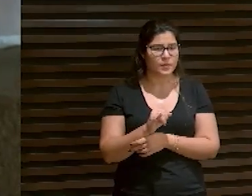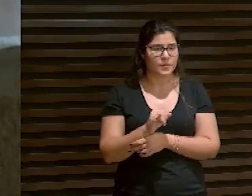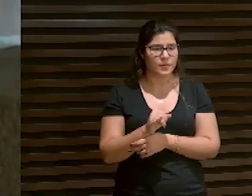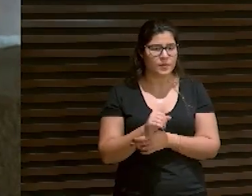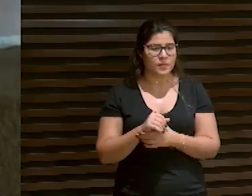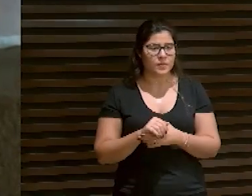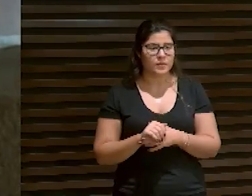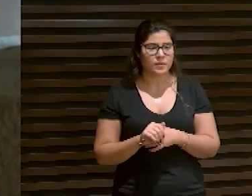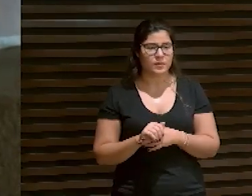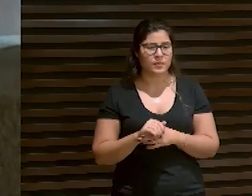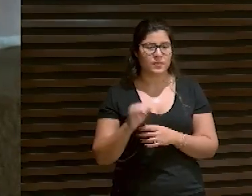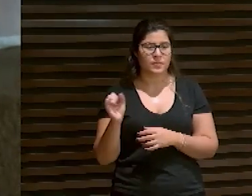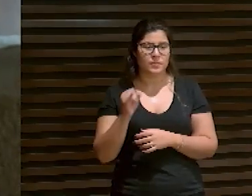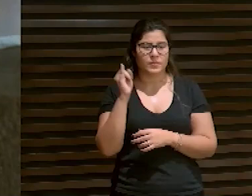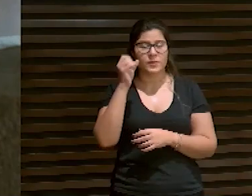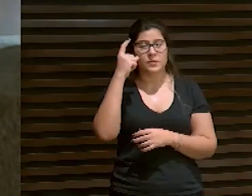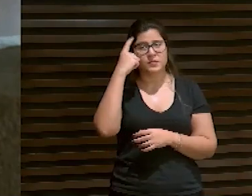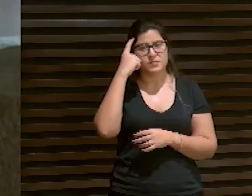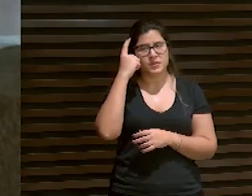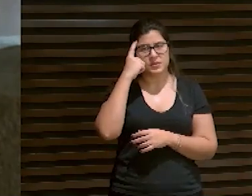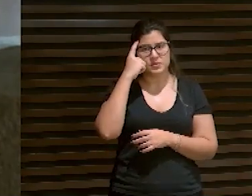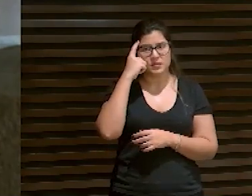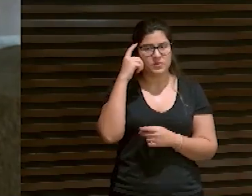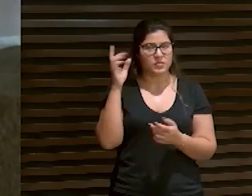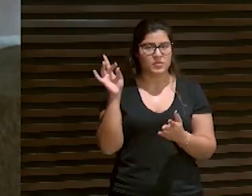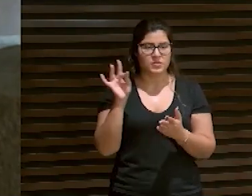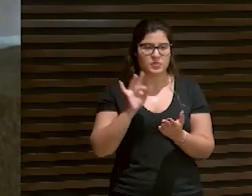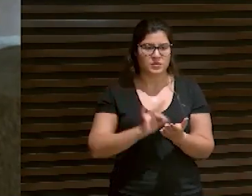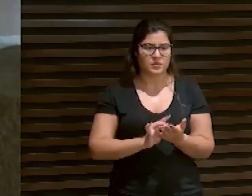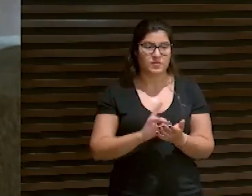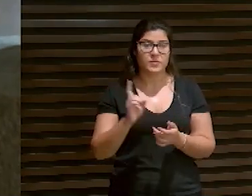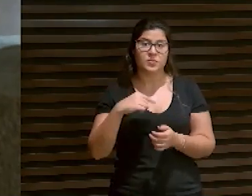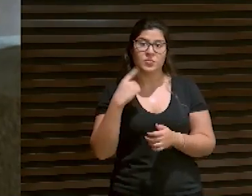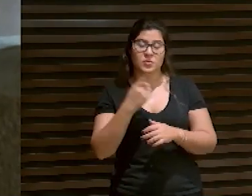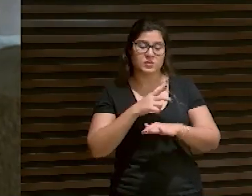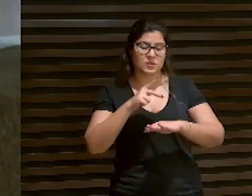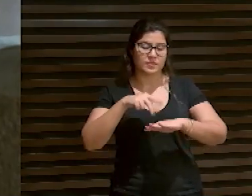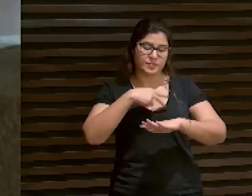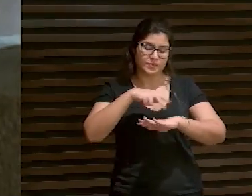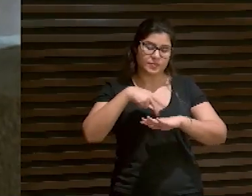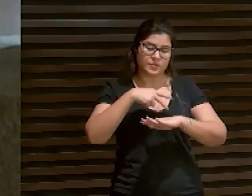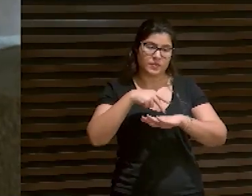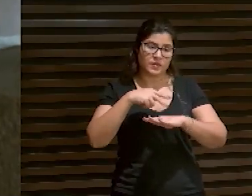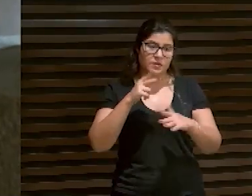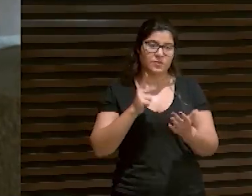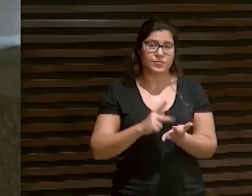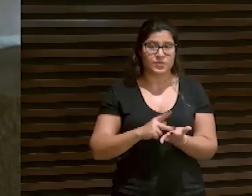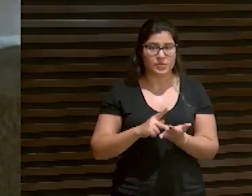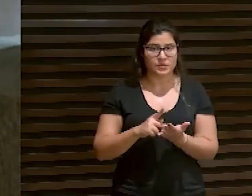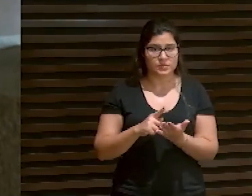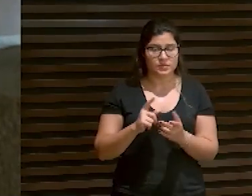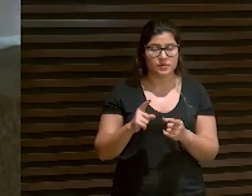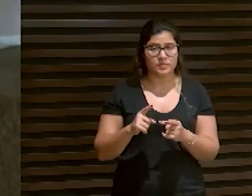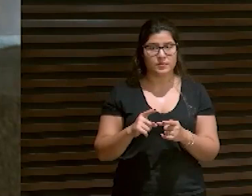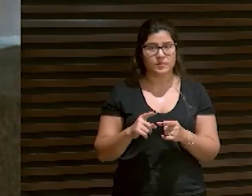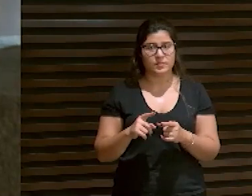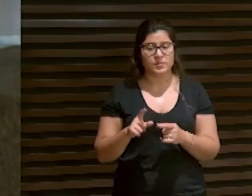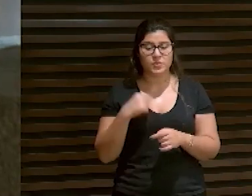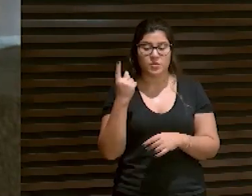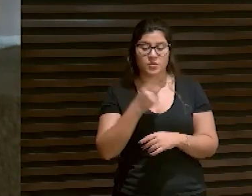com isso, é que não é porque de fato essa questão da nacionalidade, aqui no livro, ela é uma verdade, que nós